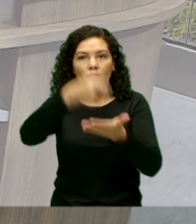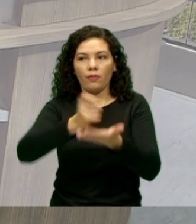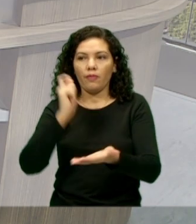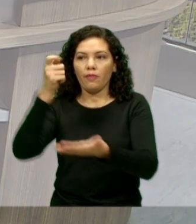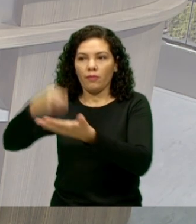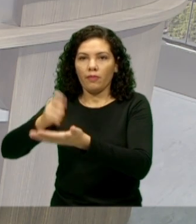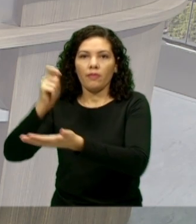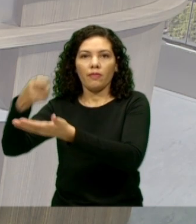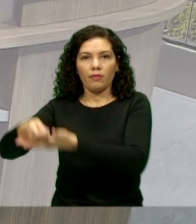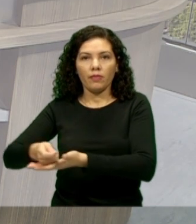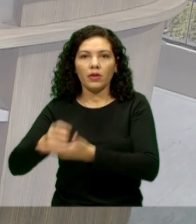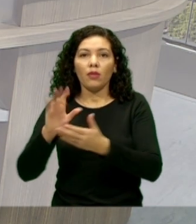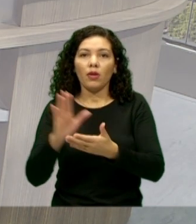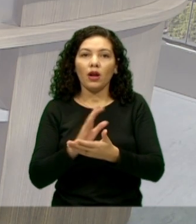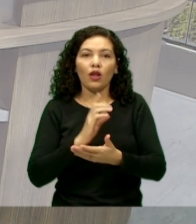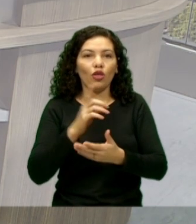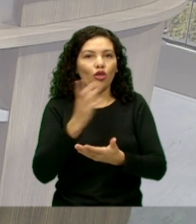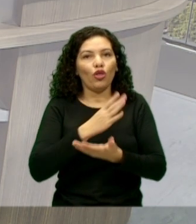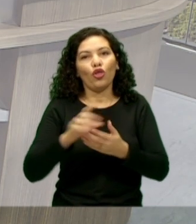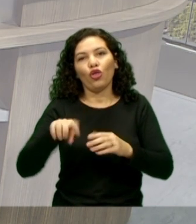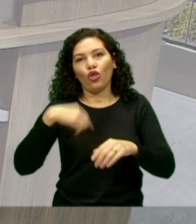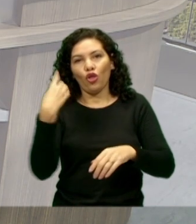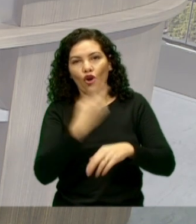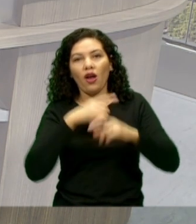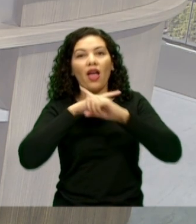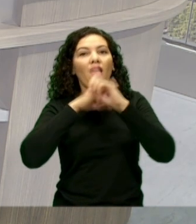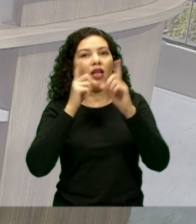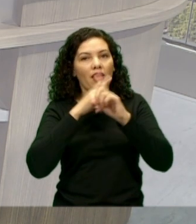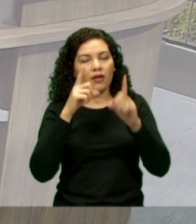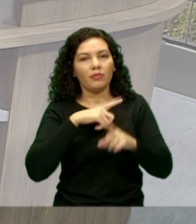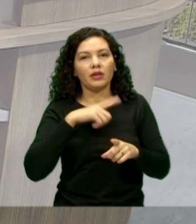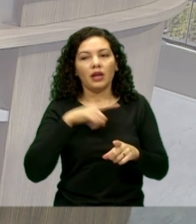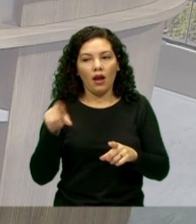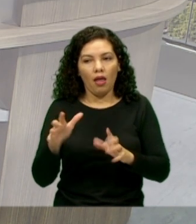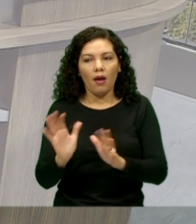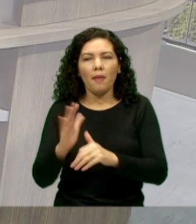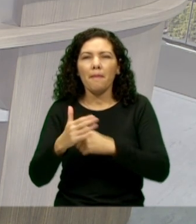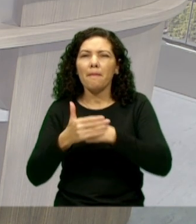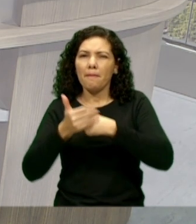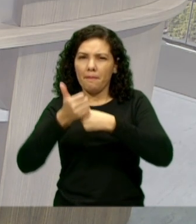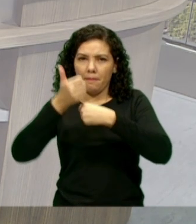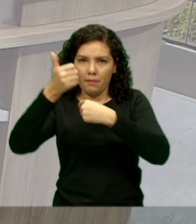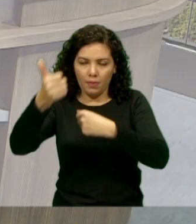criticamos isso. E isso deu uma boa melhorada.